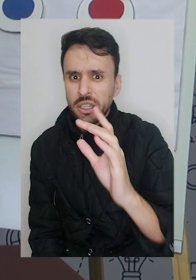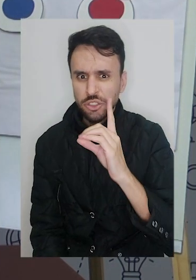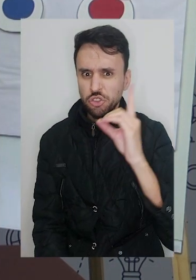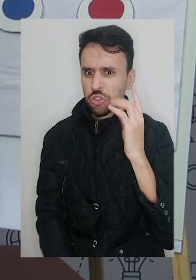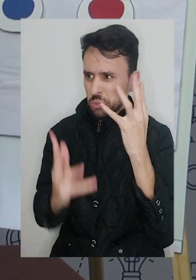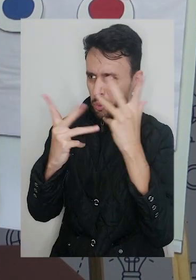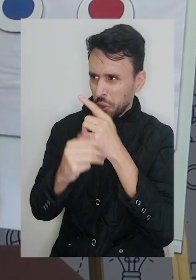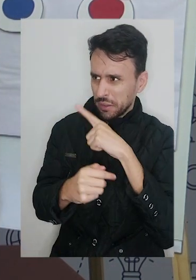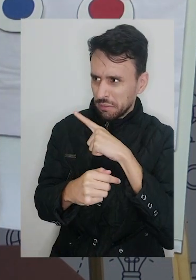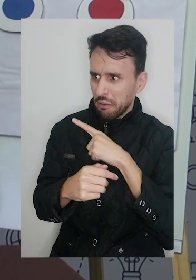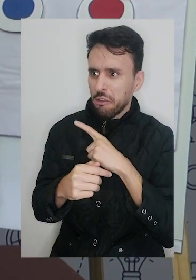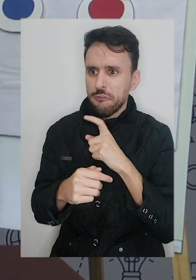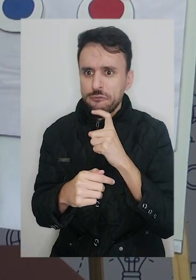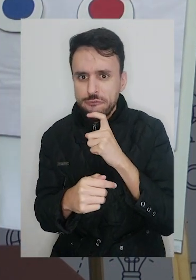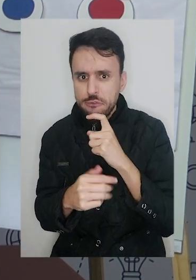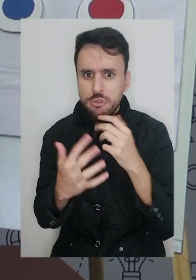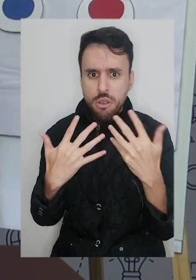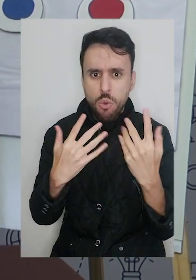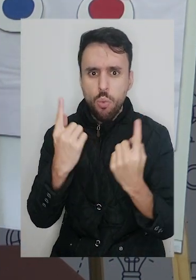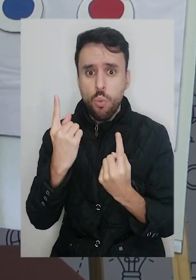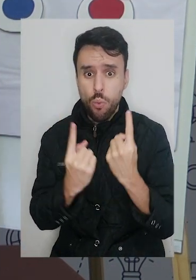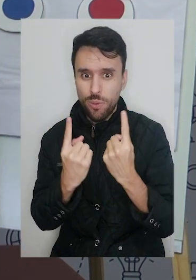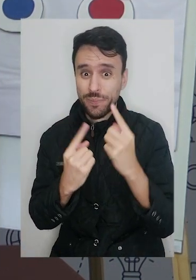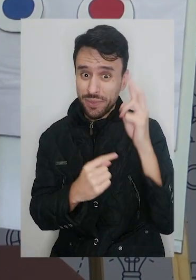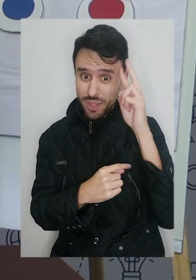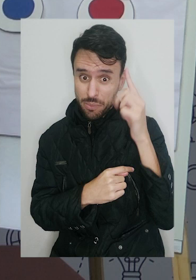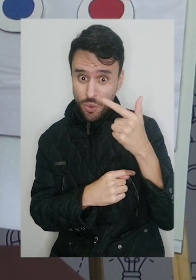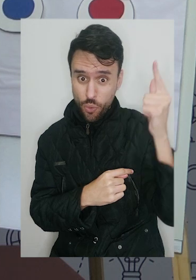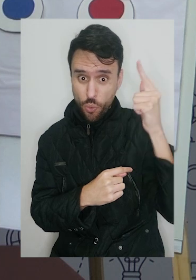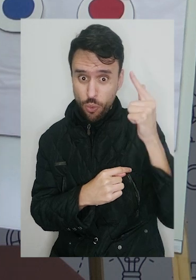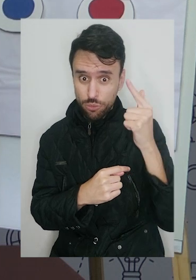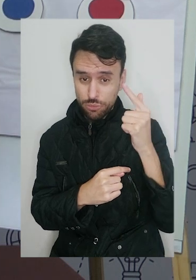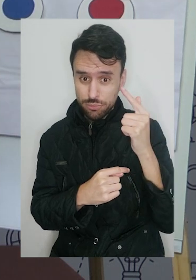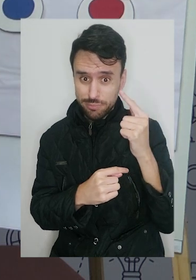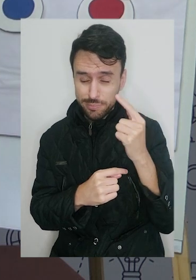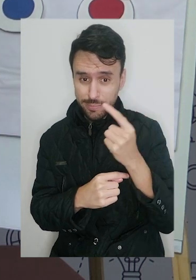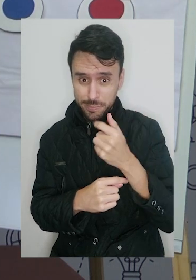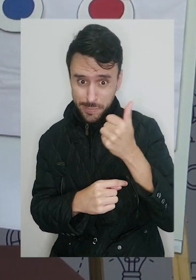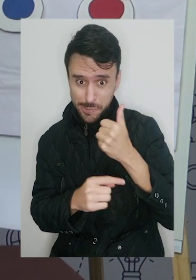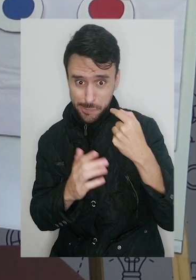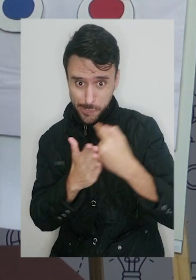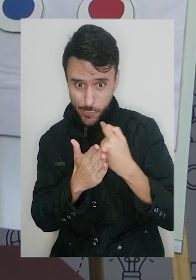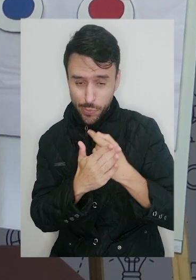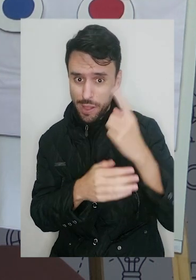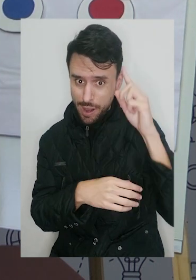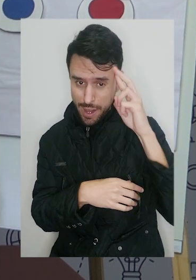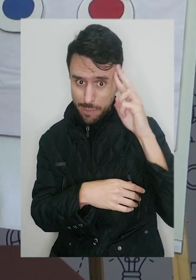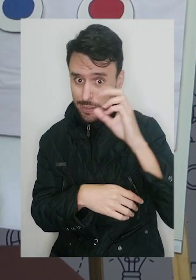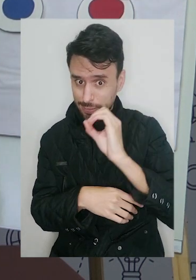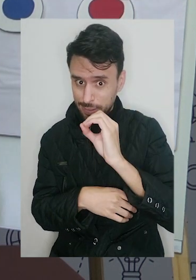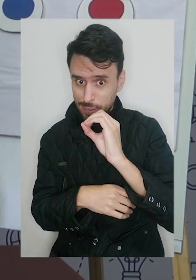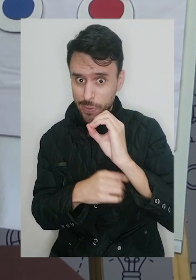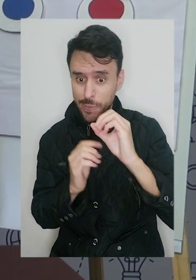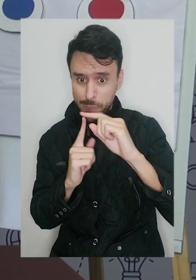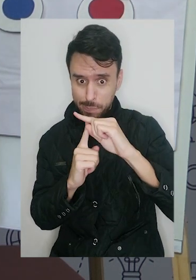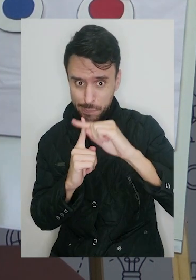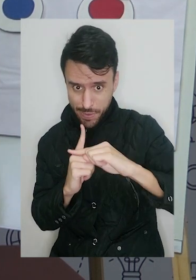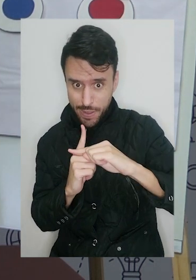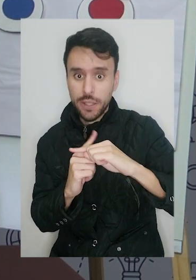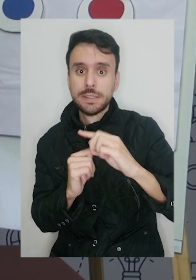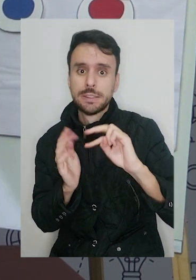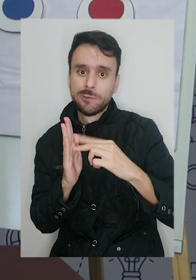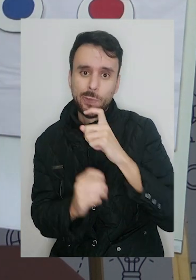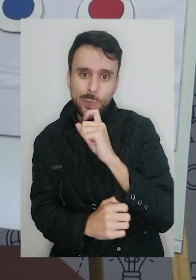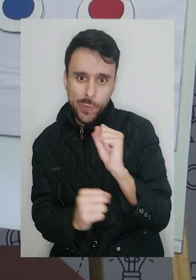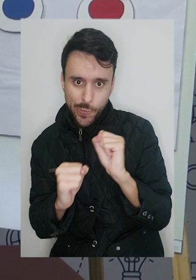está calor ou está frio? Lembram da outra temperatura do termômetro, que estava zero? Estava temperatura baixa, estava